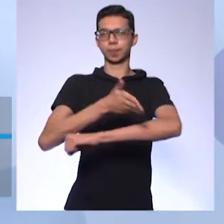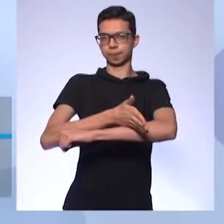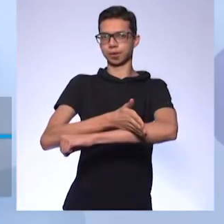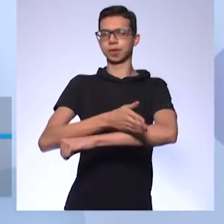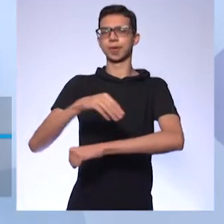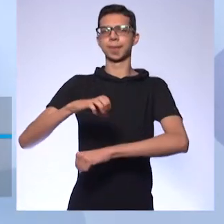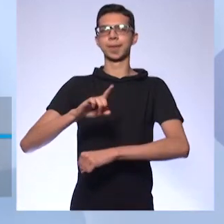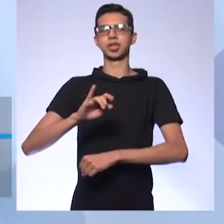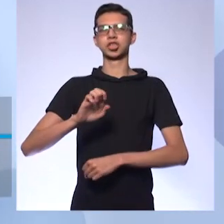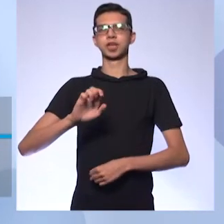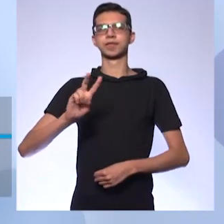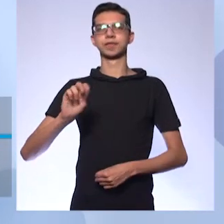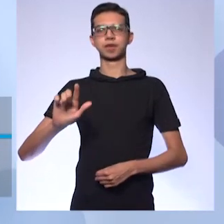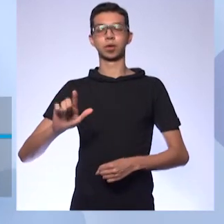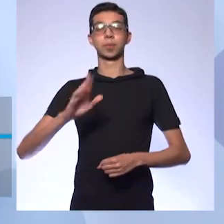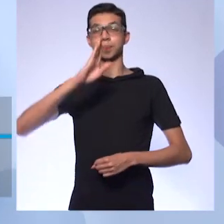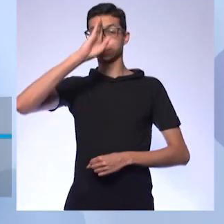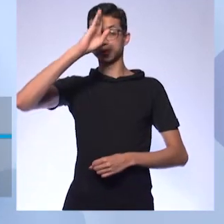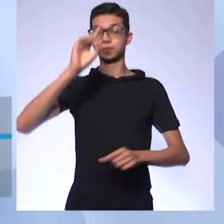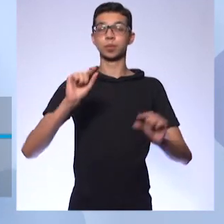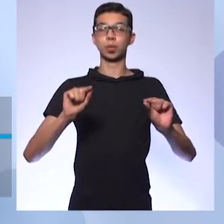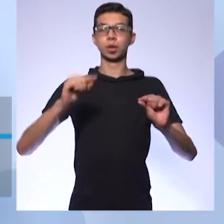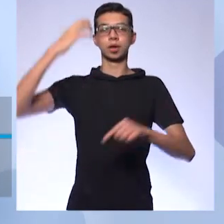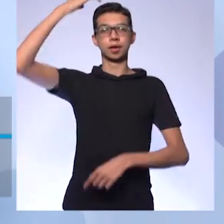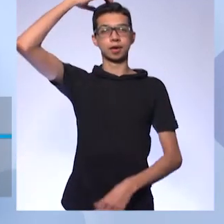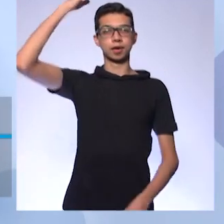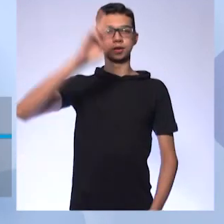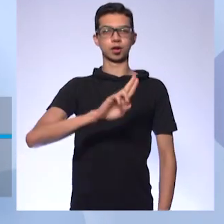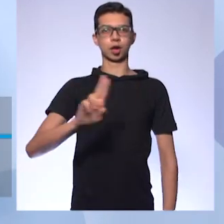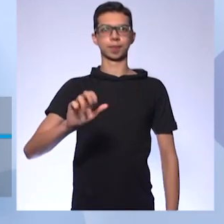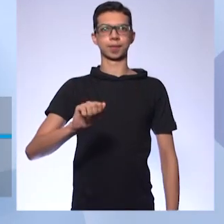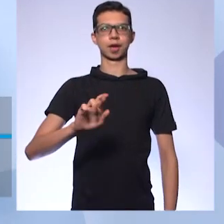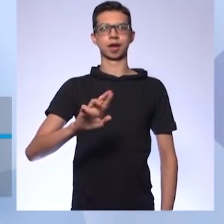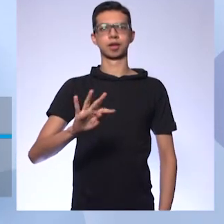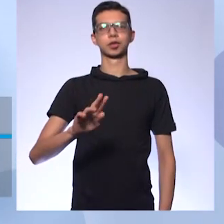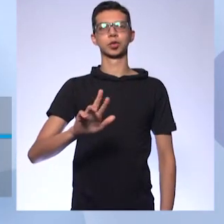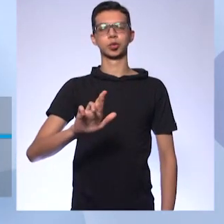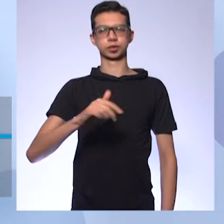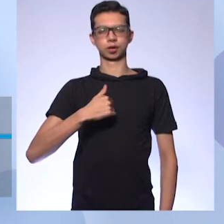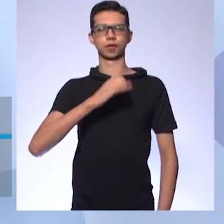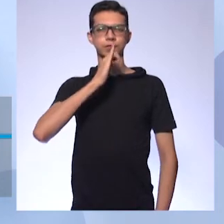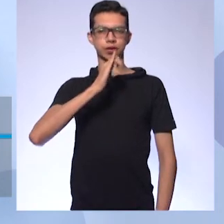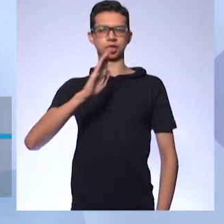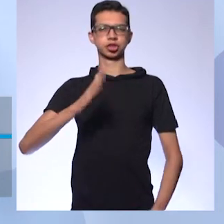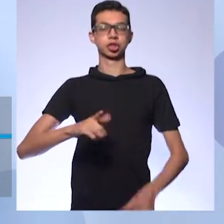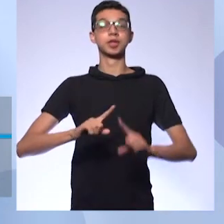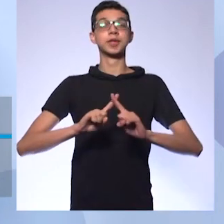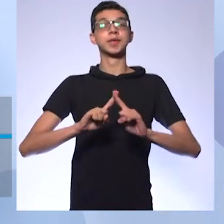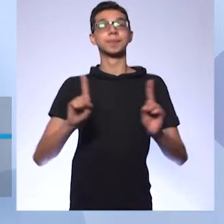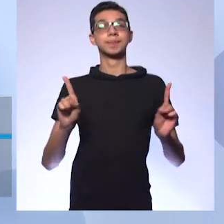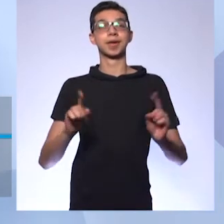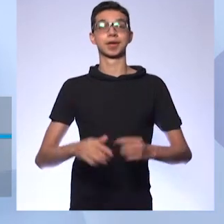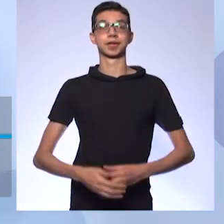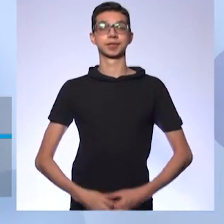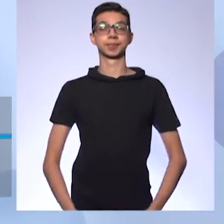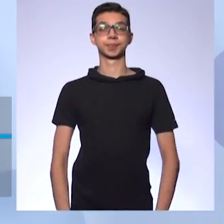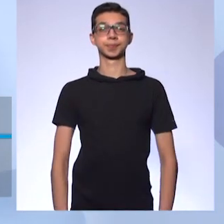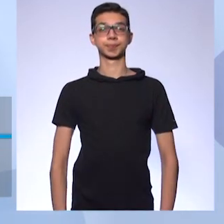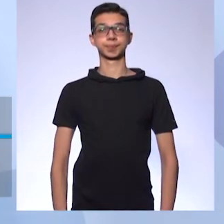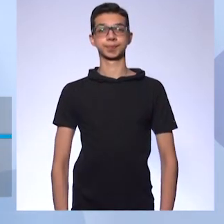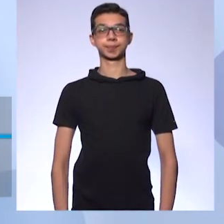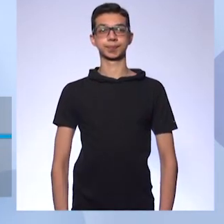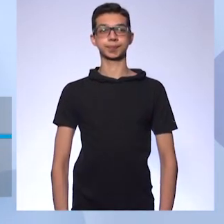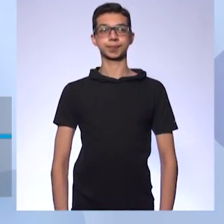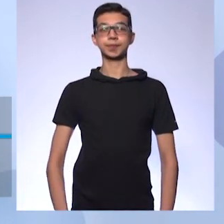principal que nós temos contato era do Rei Arthur, foi o que eu falei para vocês. Porém, havia muito mais sendo escrito